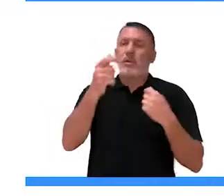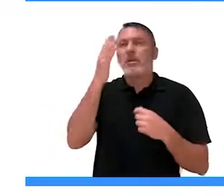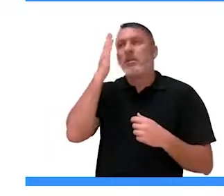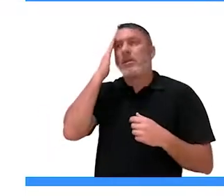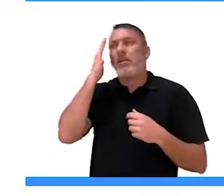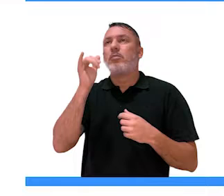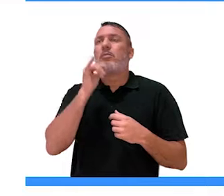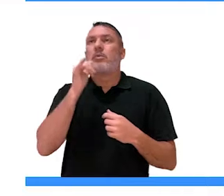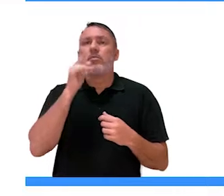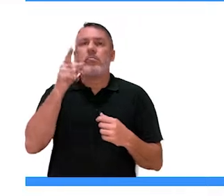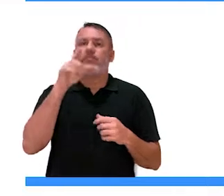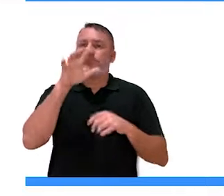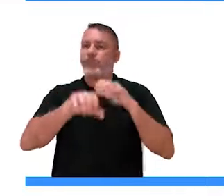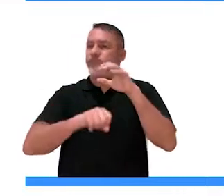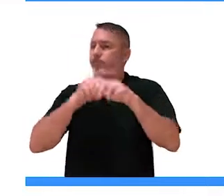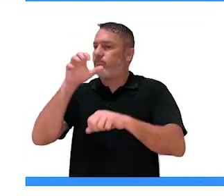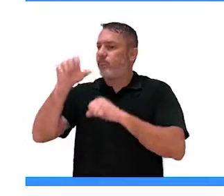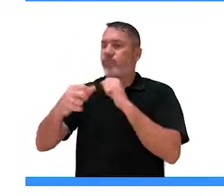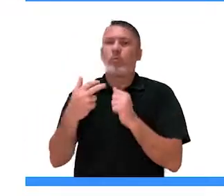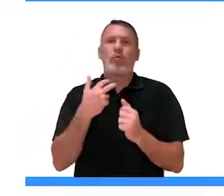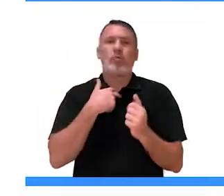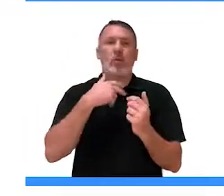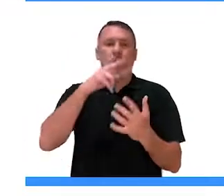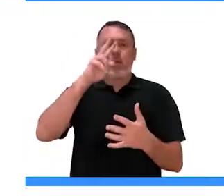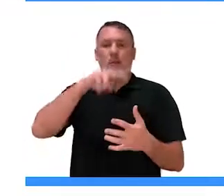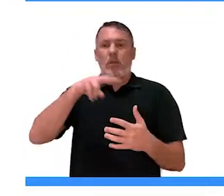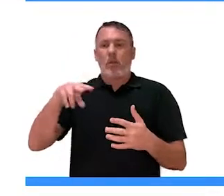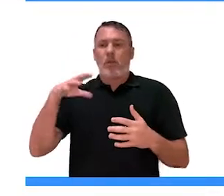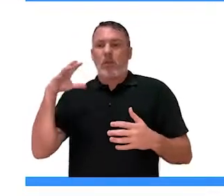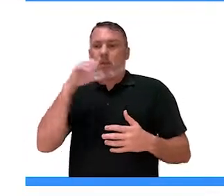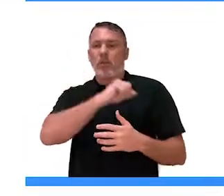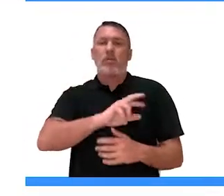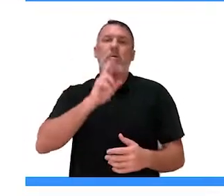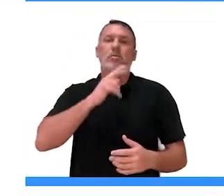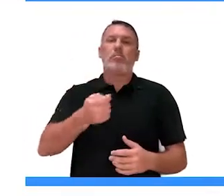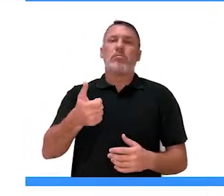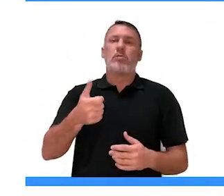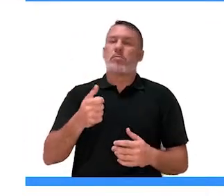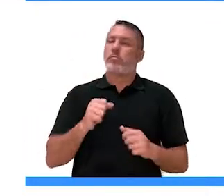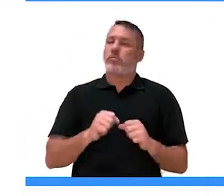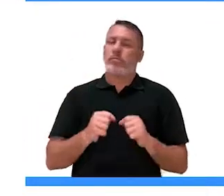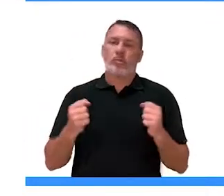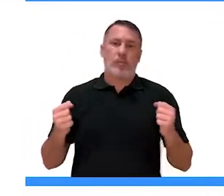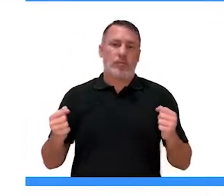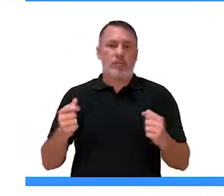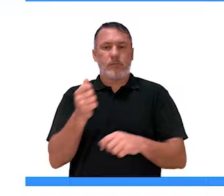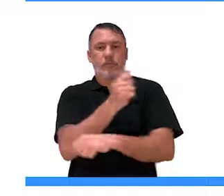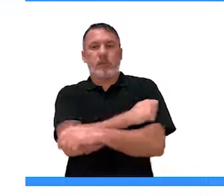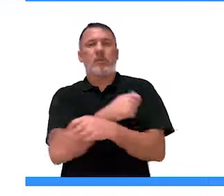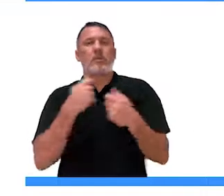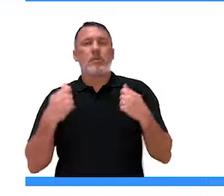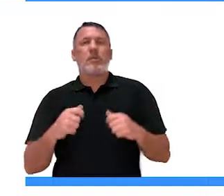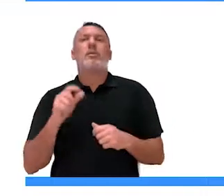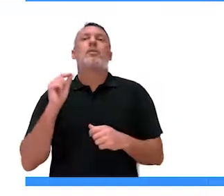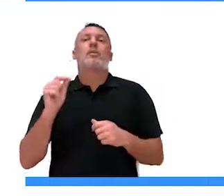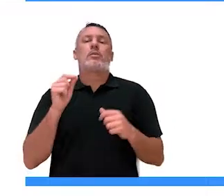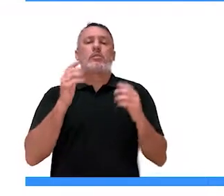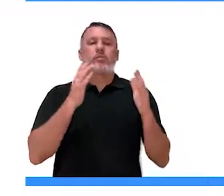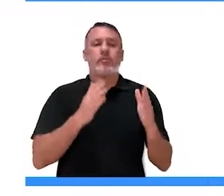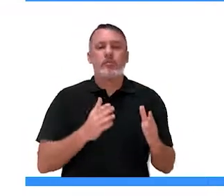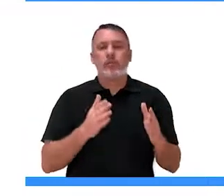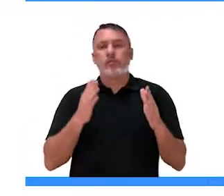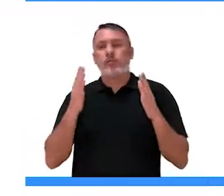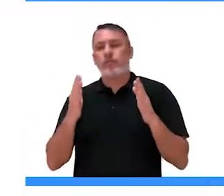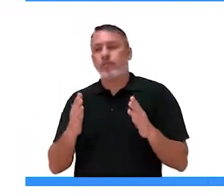ele precisa, gente, destrinchar tudo. Não dá para ler rapidamente e achar que já vai encontrar a resposta. O aluno precisa